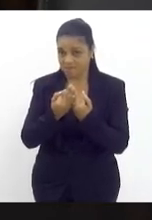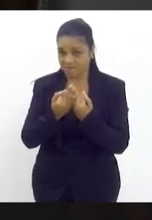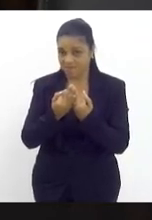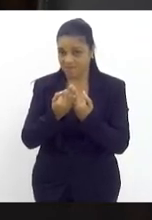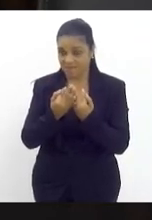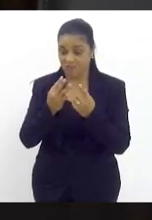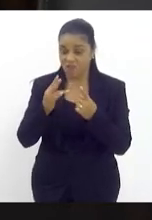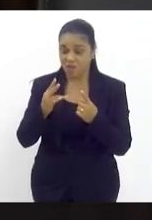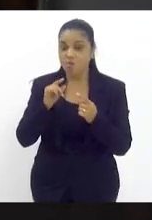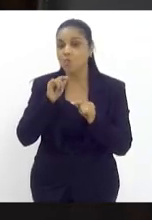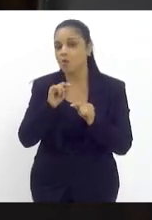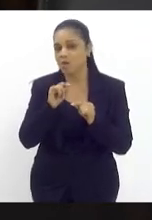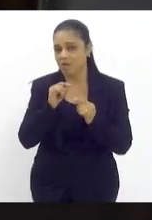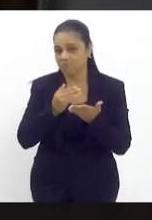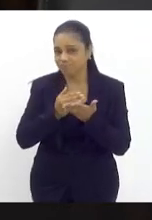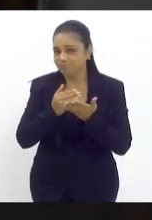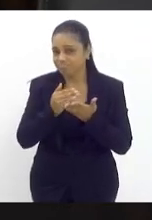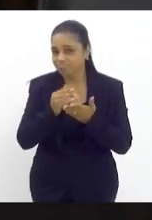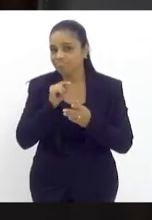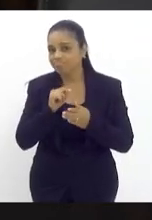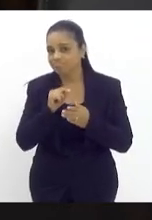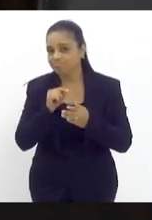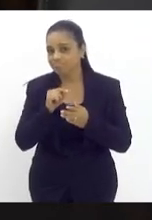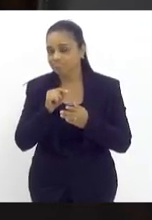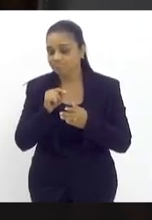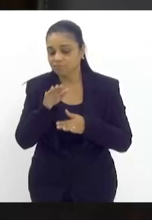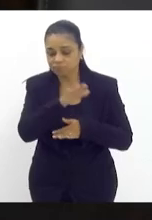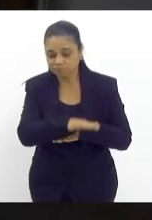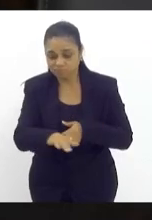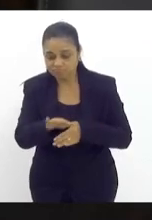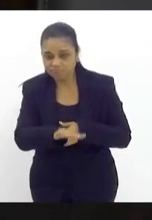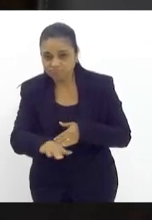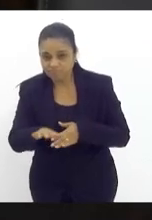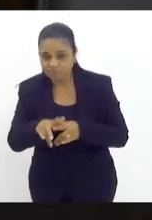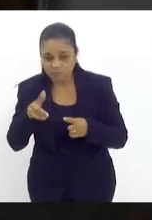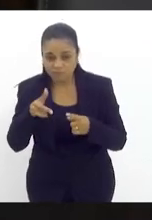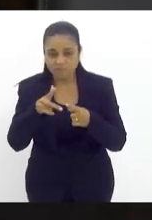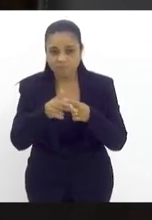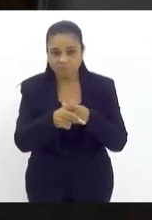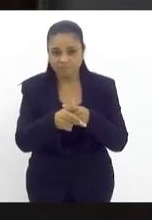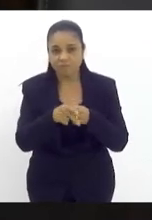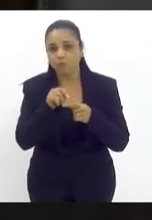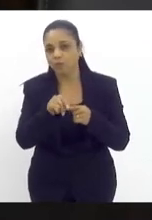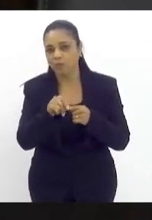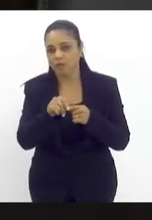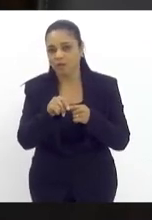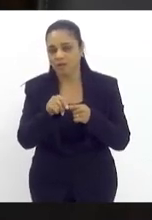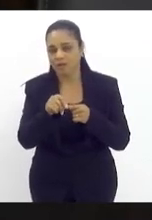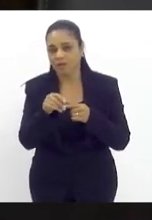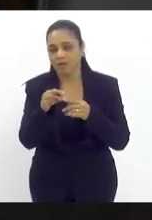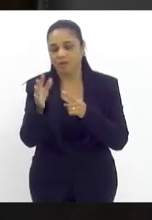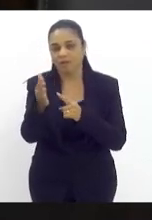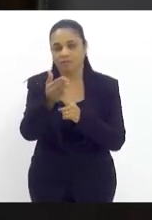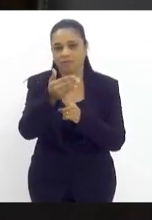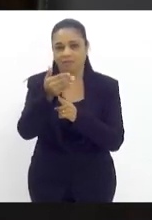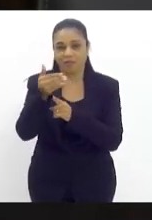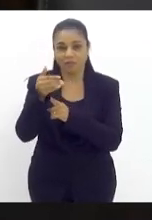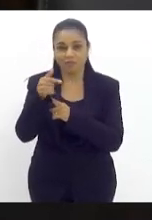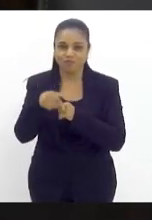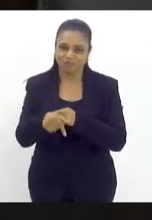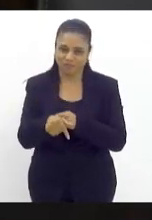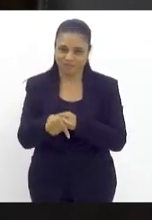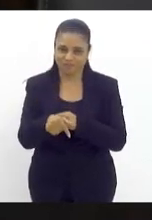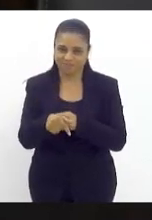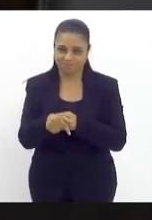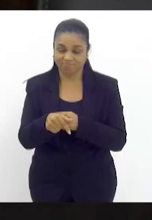em princípio, né, para o mundo infantil, essa entrada da mídia. Só que os pais